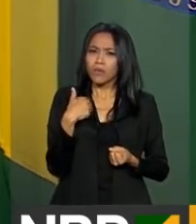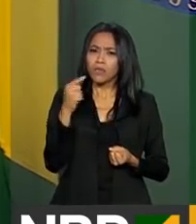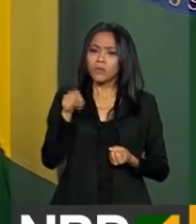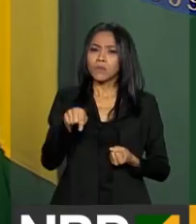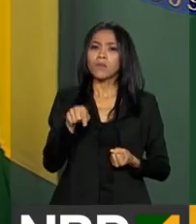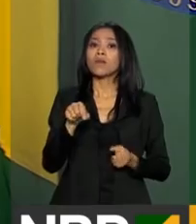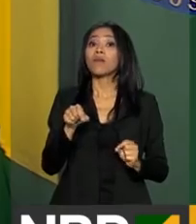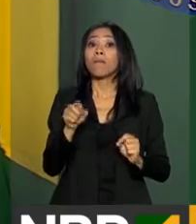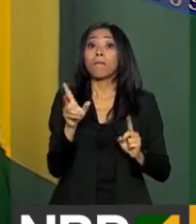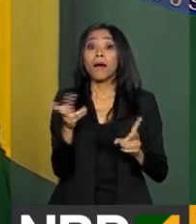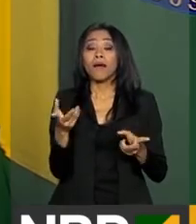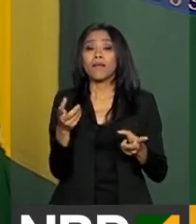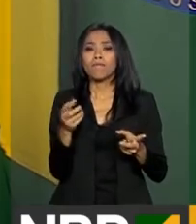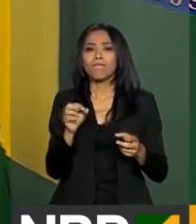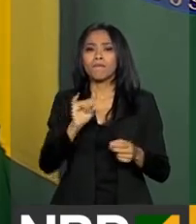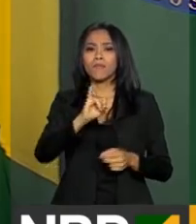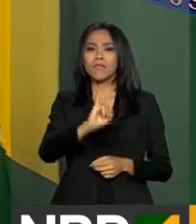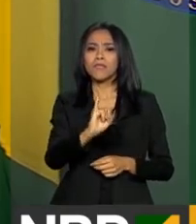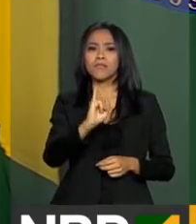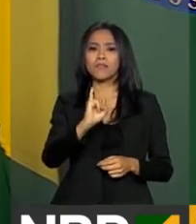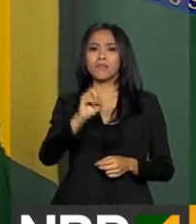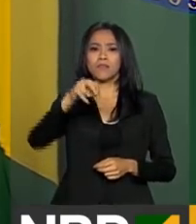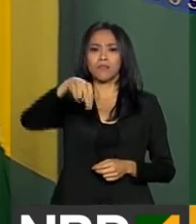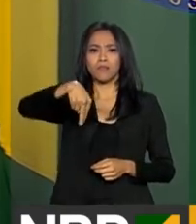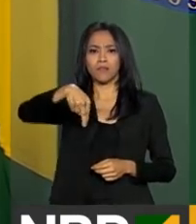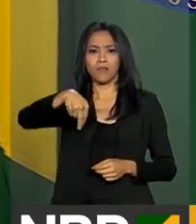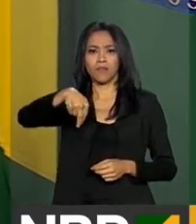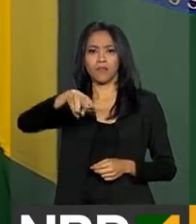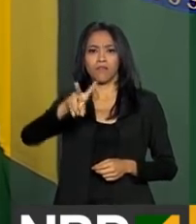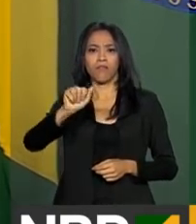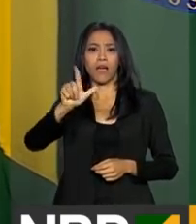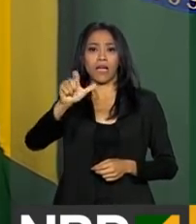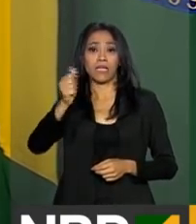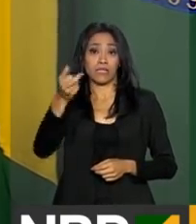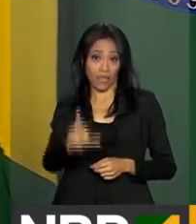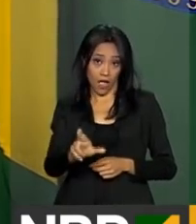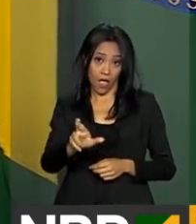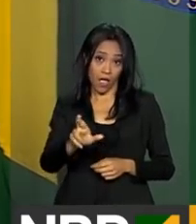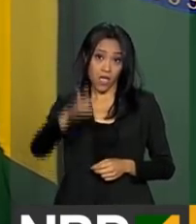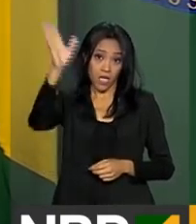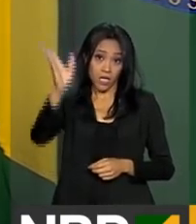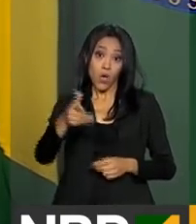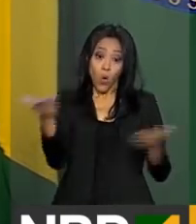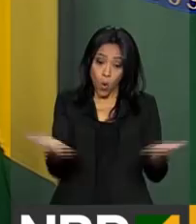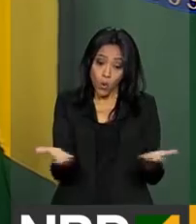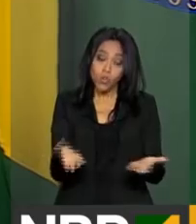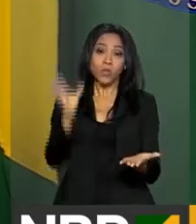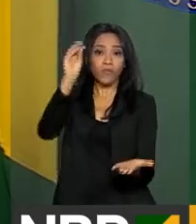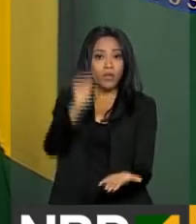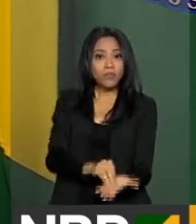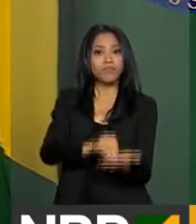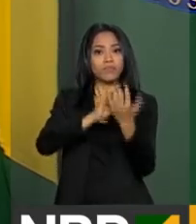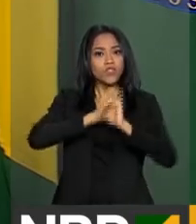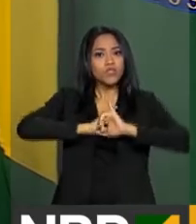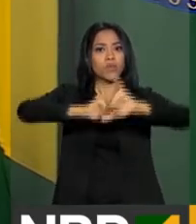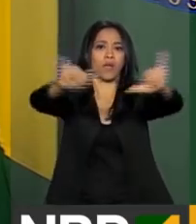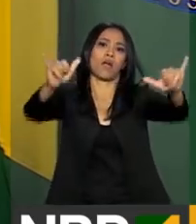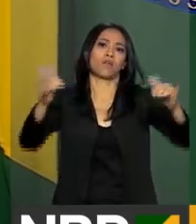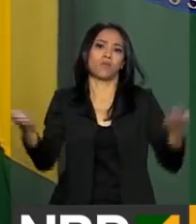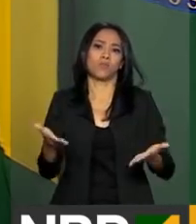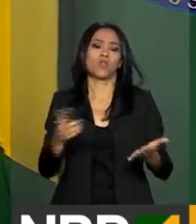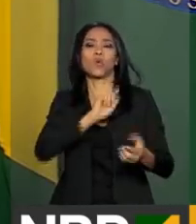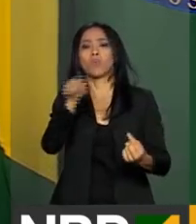para invalidar com a minha declaração o que hoje se publicou esse alarde o com o